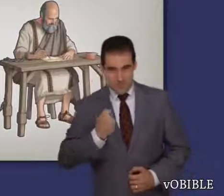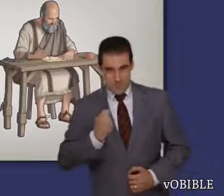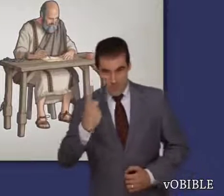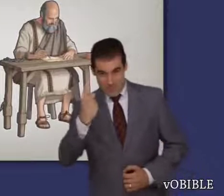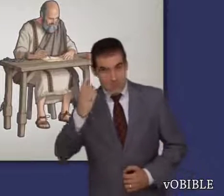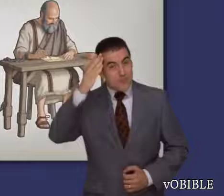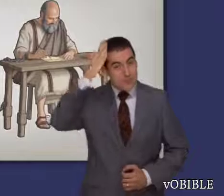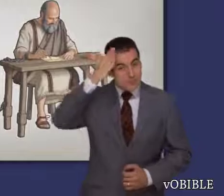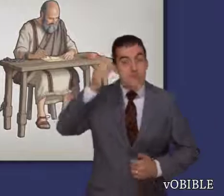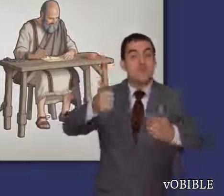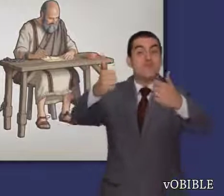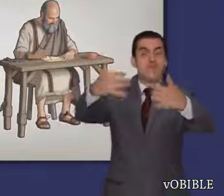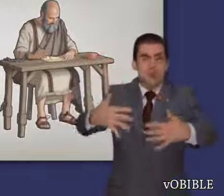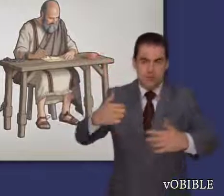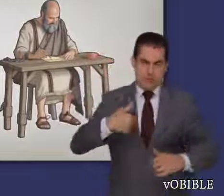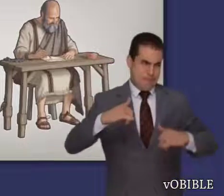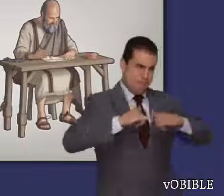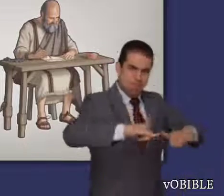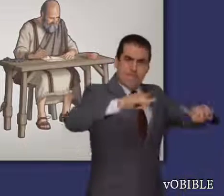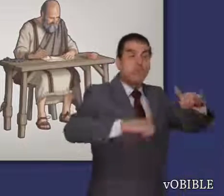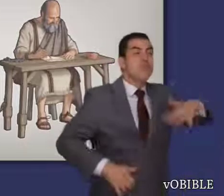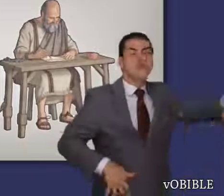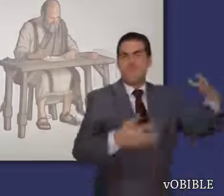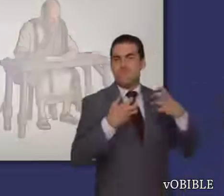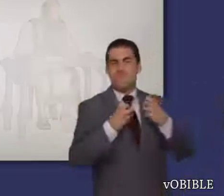está resultando no progresso das boas novas.